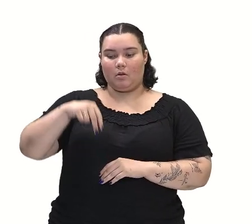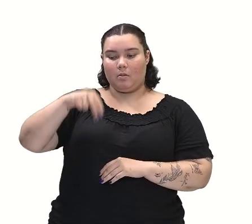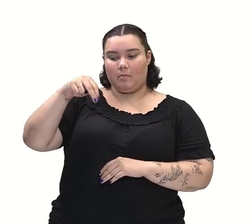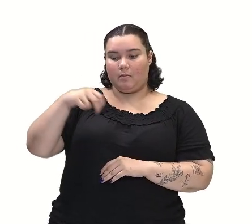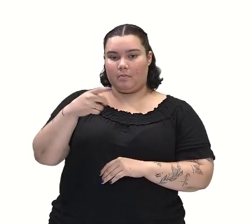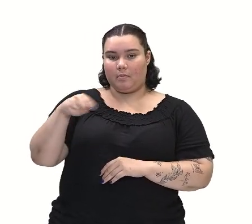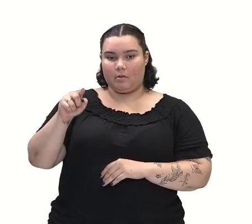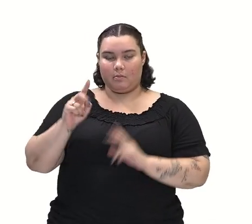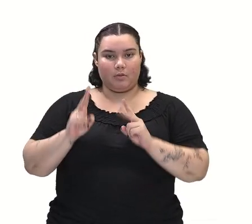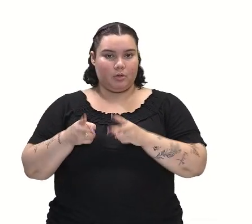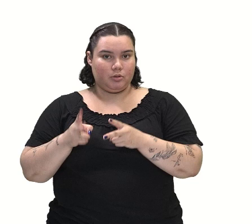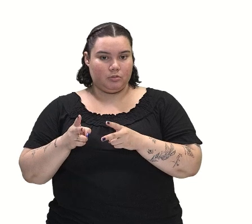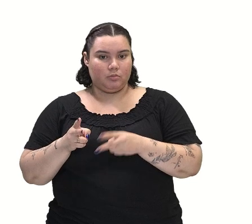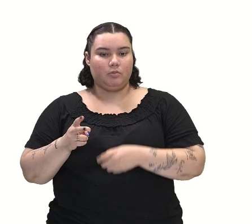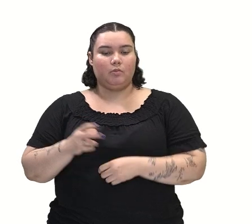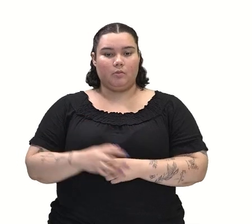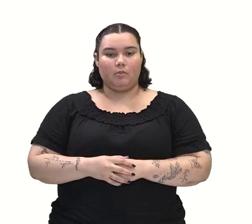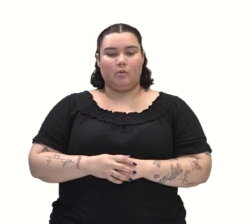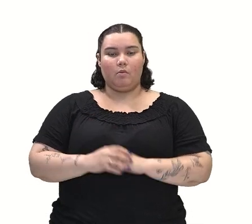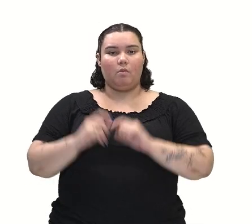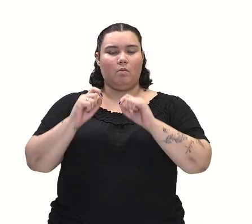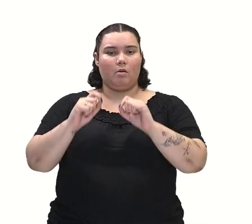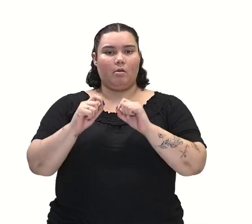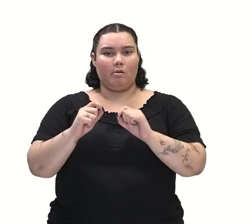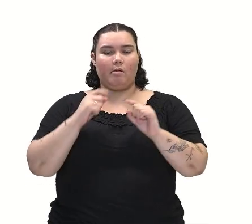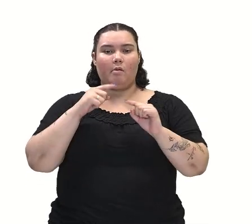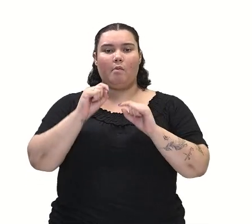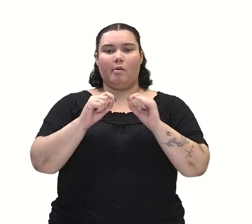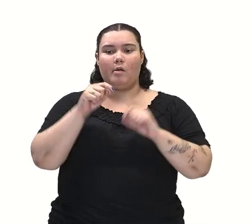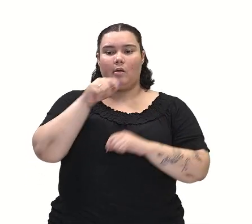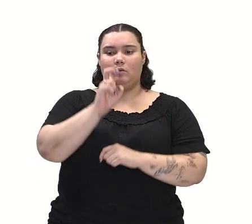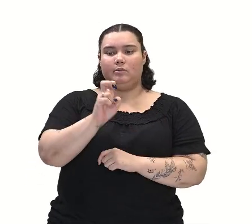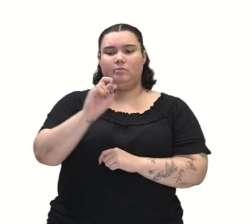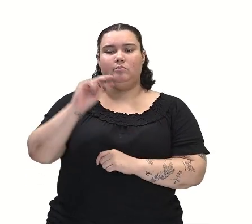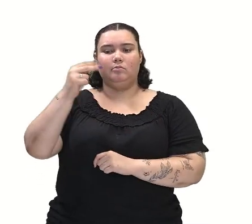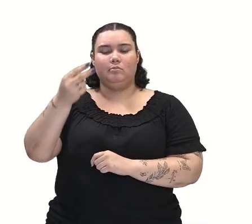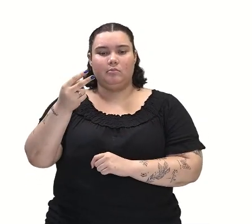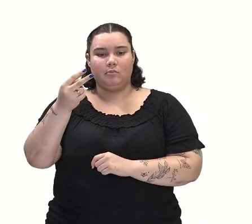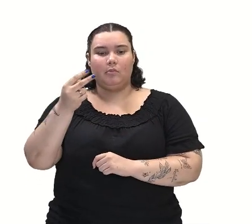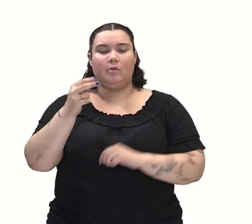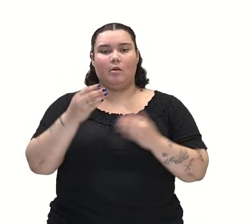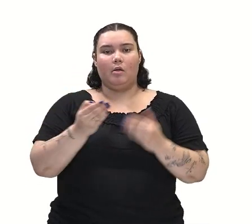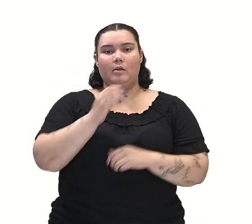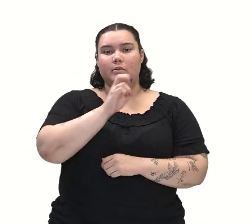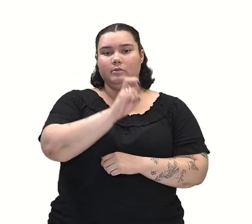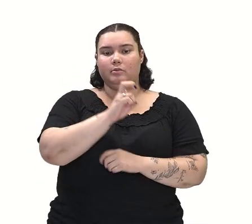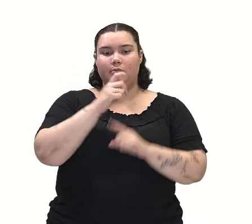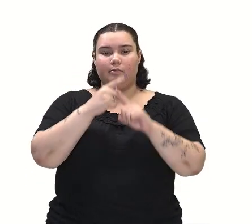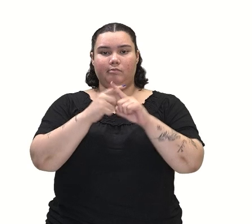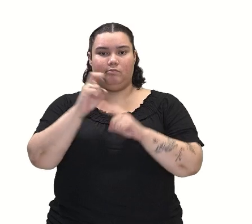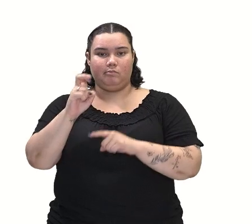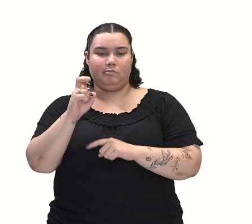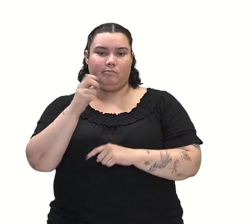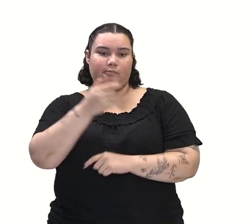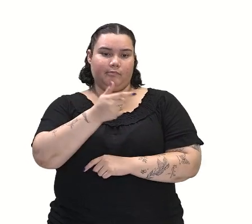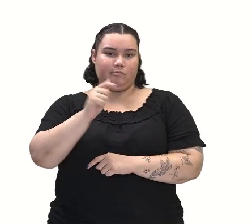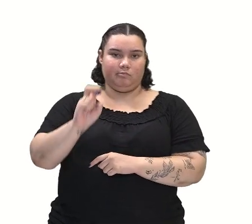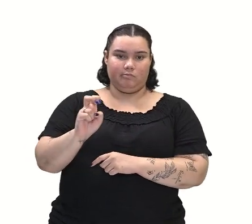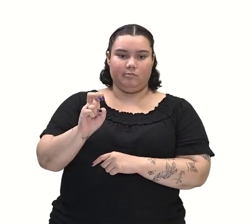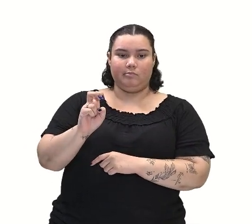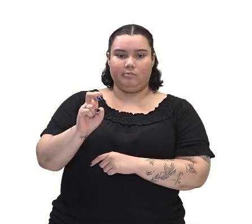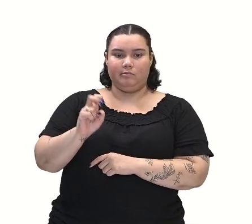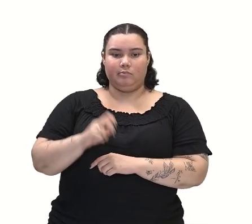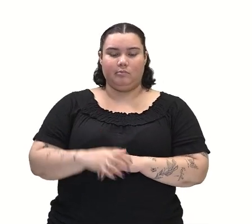o π de novo e vou calcular aqui essa potenciação. 5 ao quadrado é 25, né? Então, vai